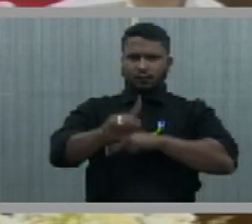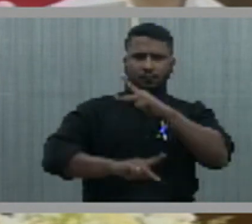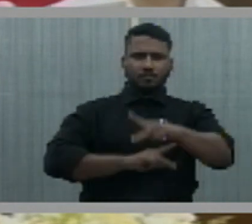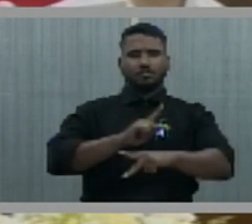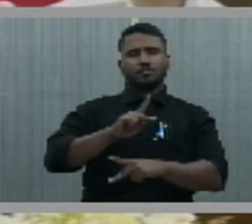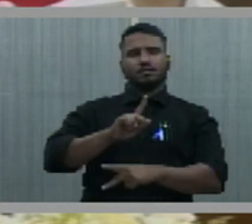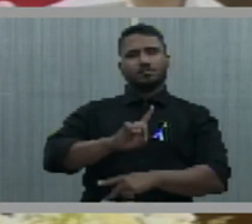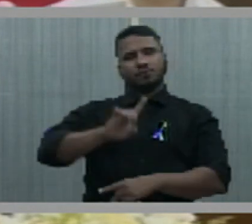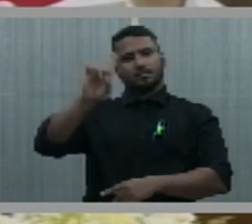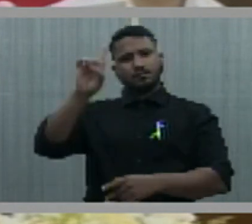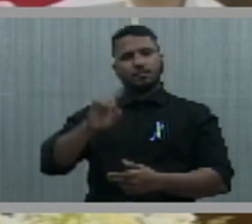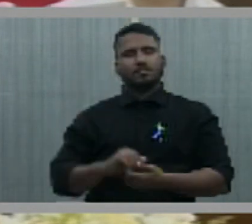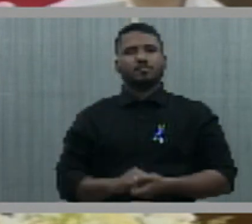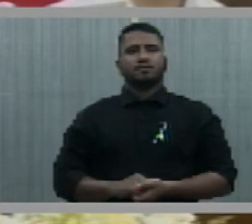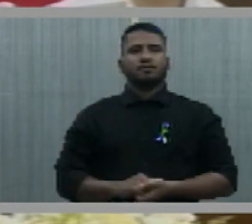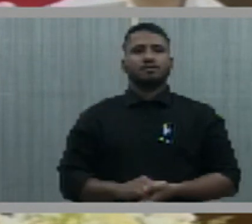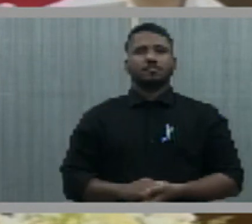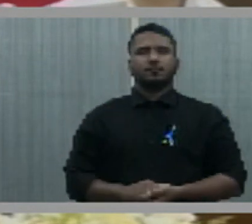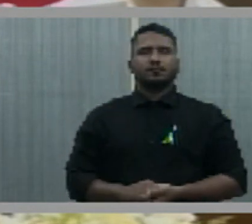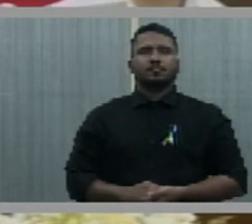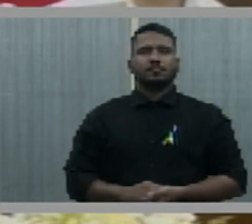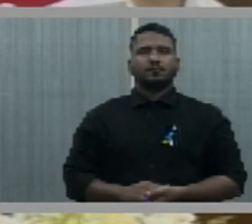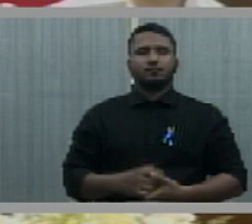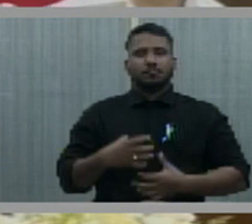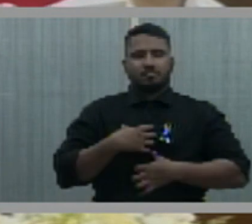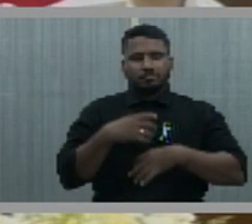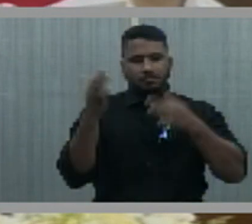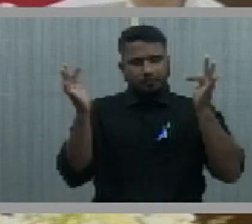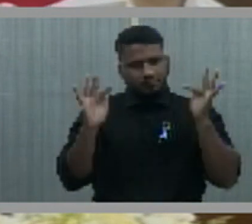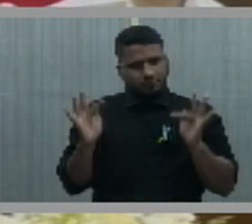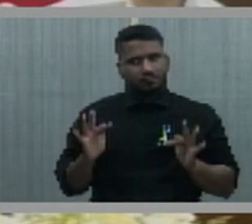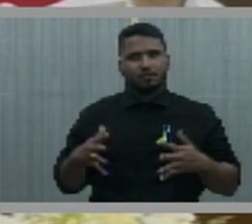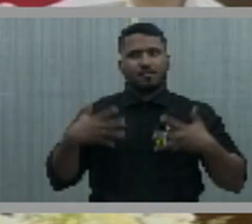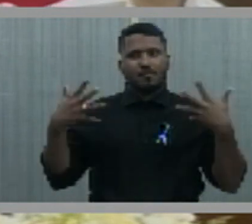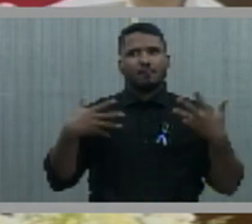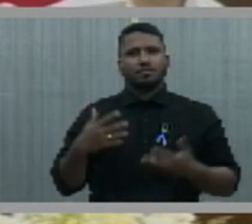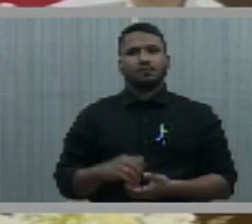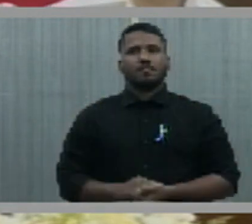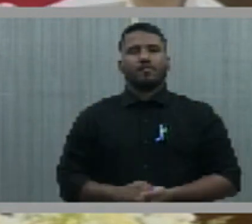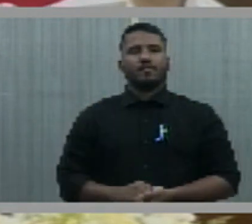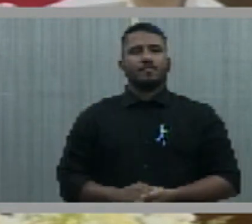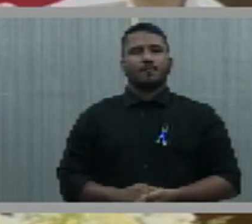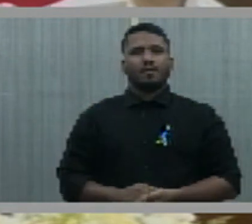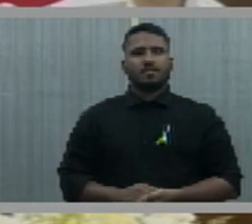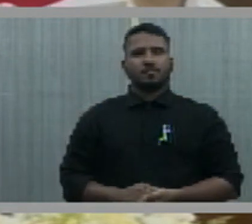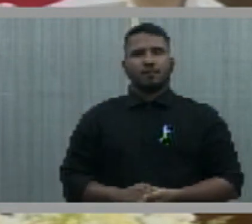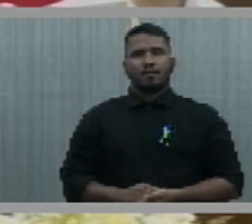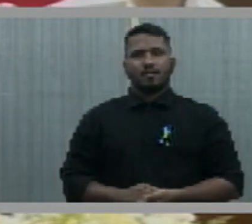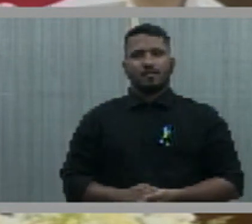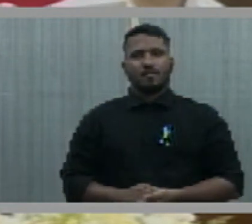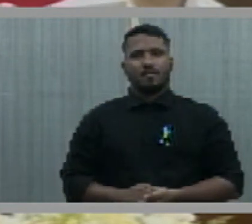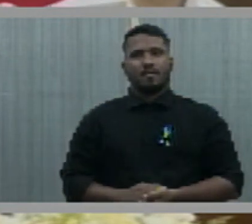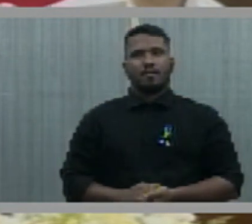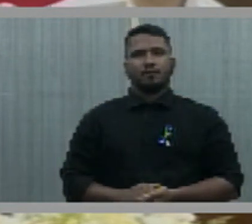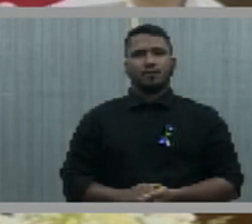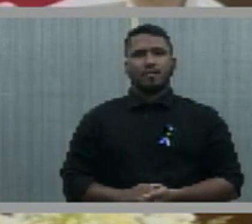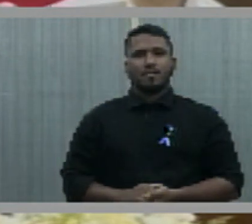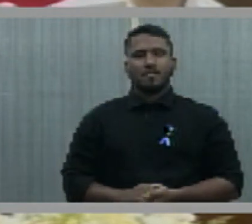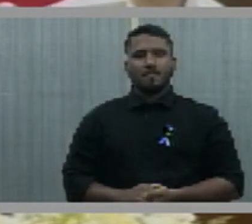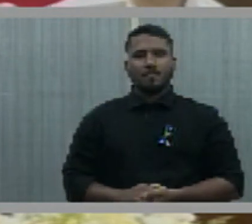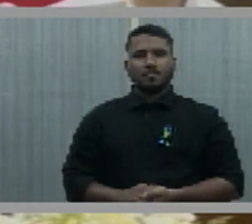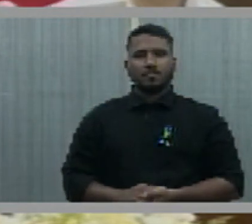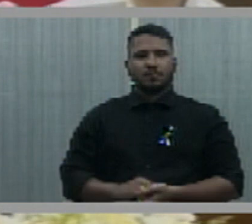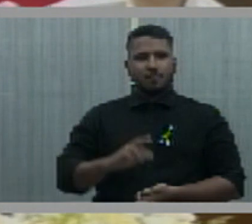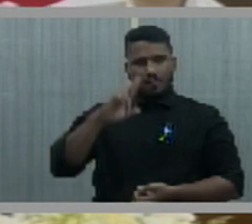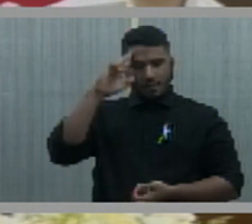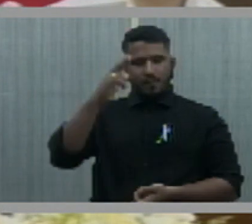Deus. Quanta honra, quanta alegria, Dom Marcos, Dom Edvalter.